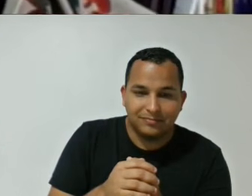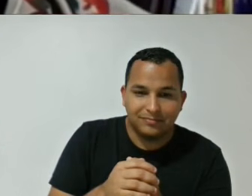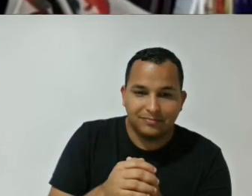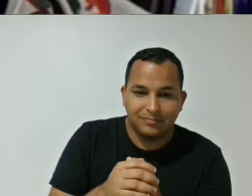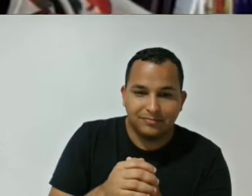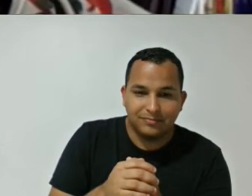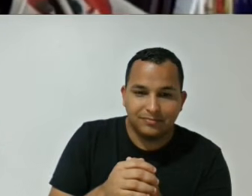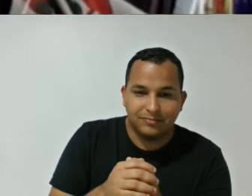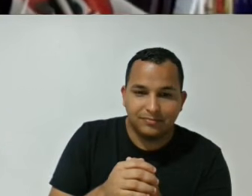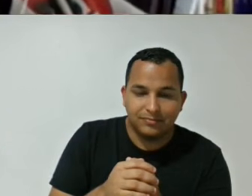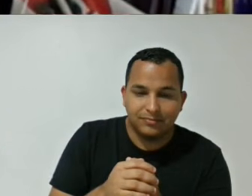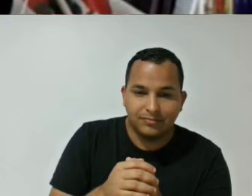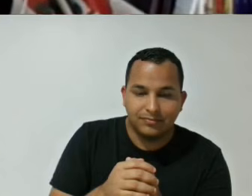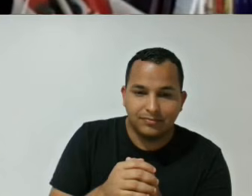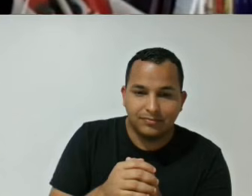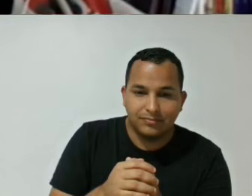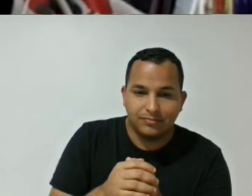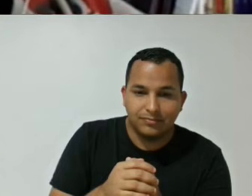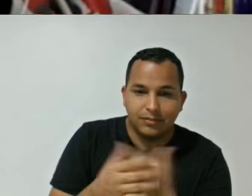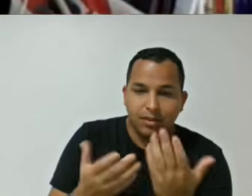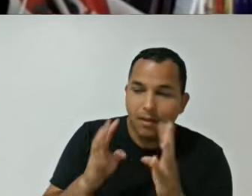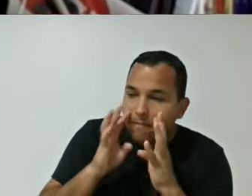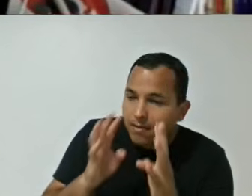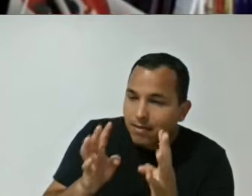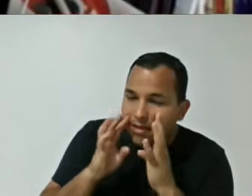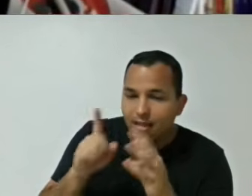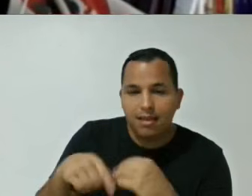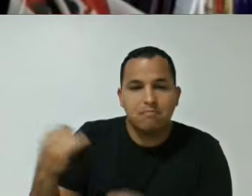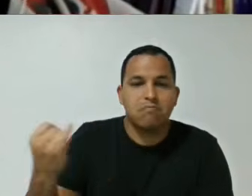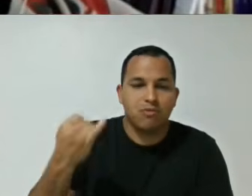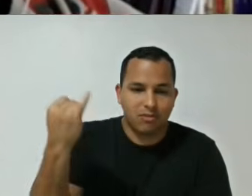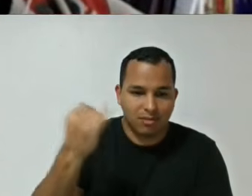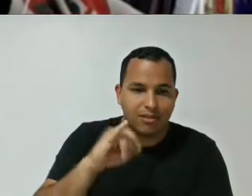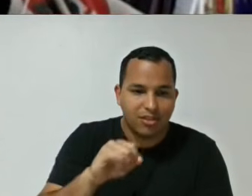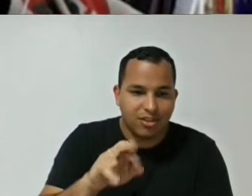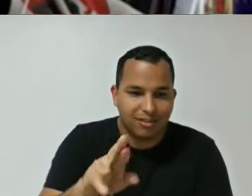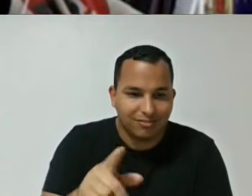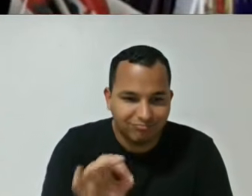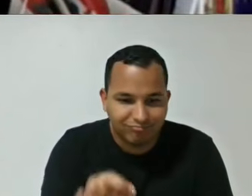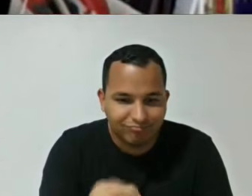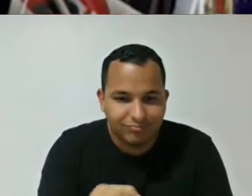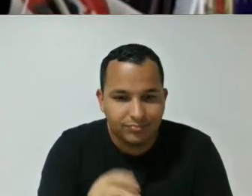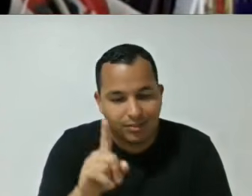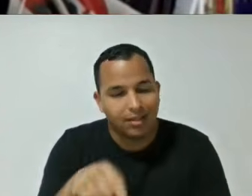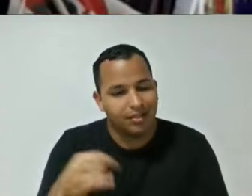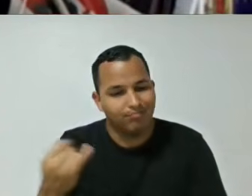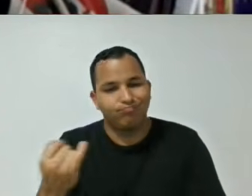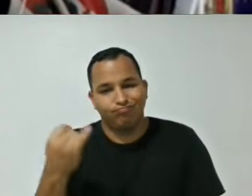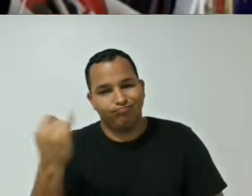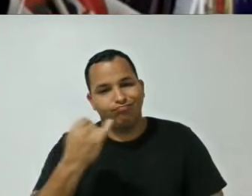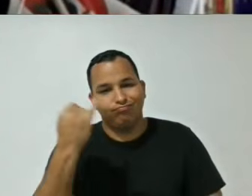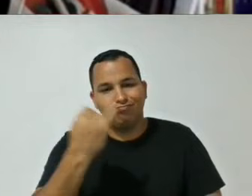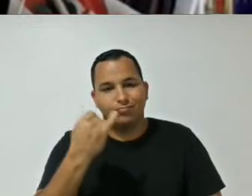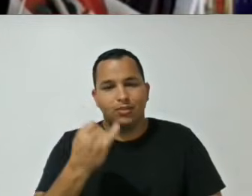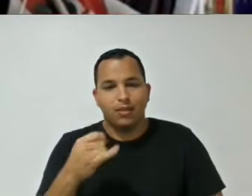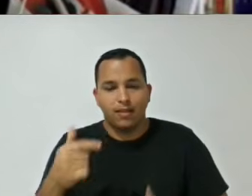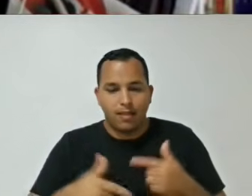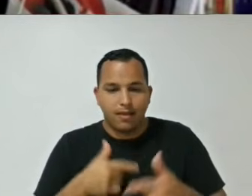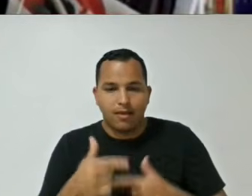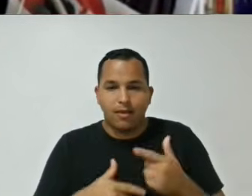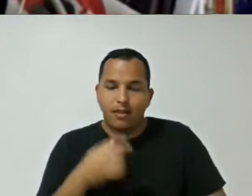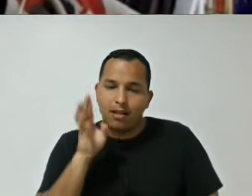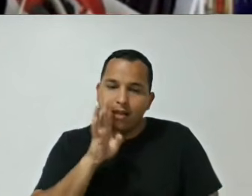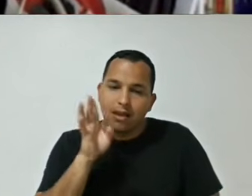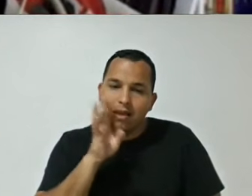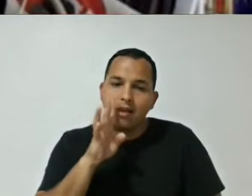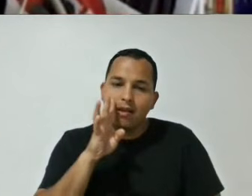coisa da escuta, ela é primordial, né, Jair? Essencial, né, para um trabalho bacana, consolidado, não é